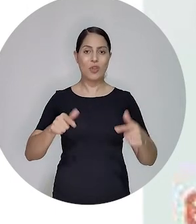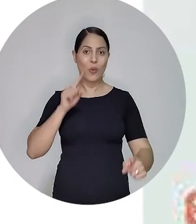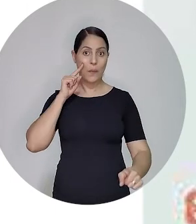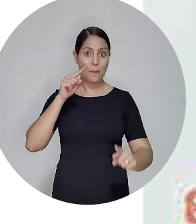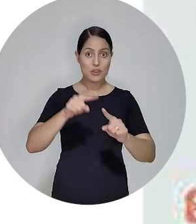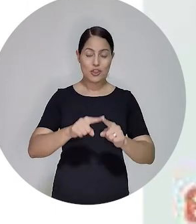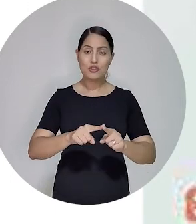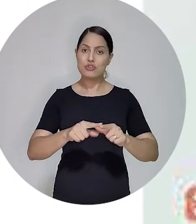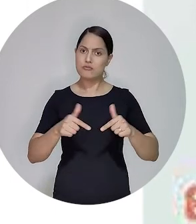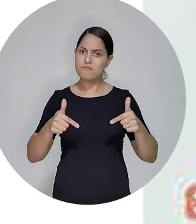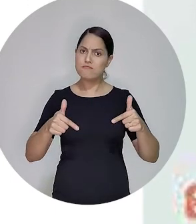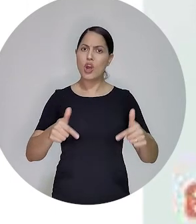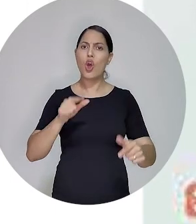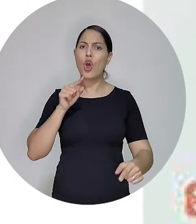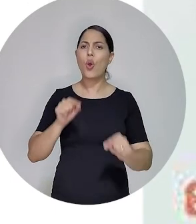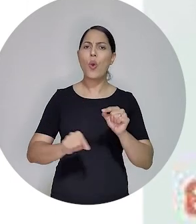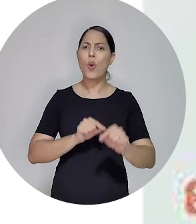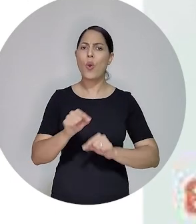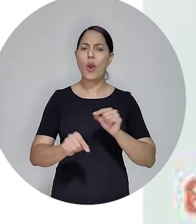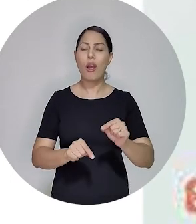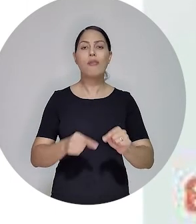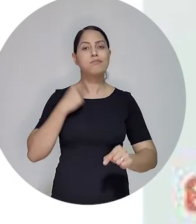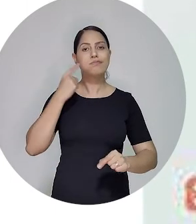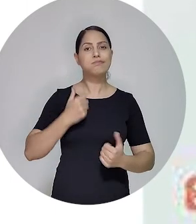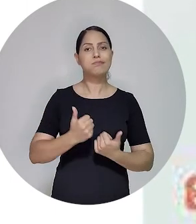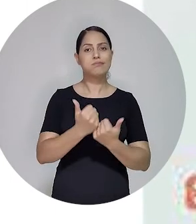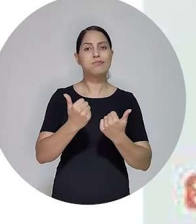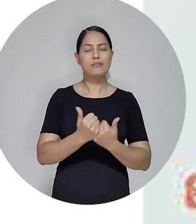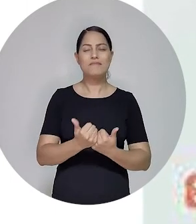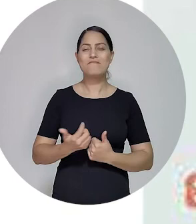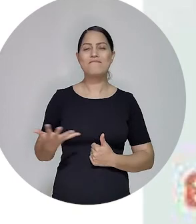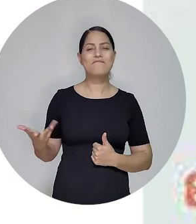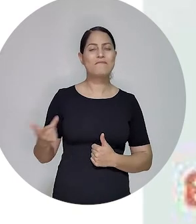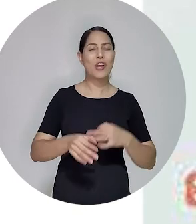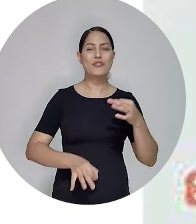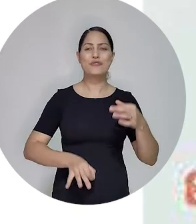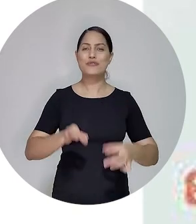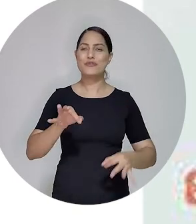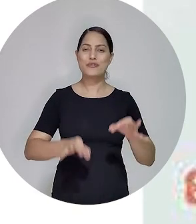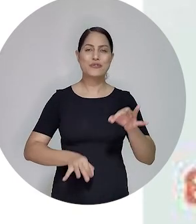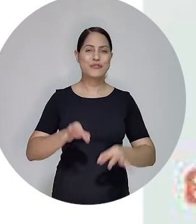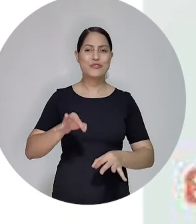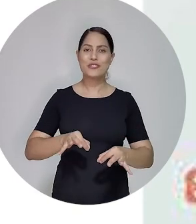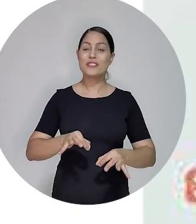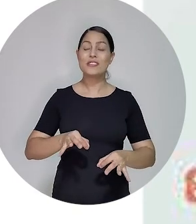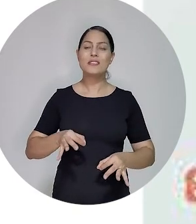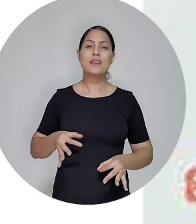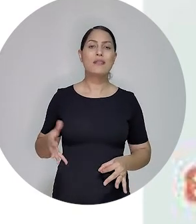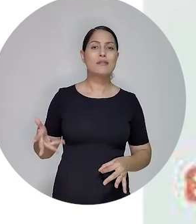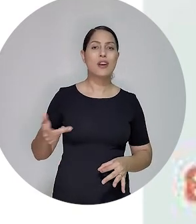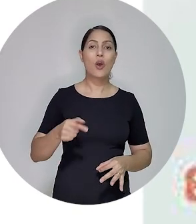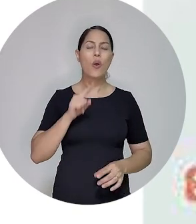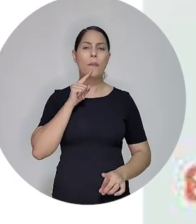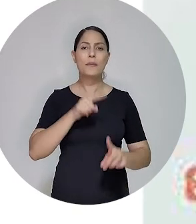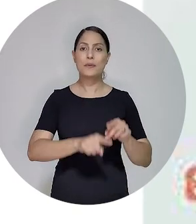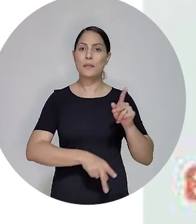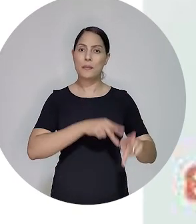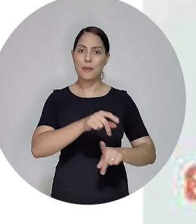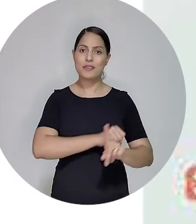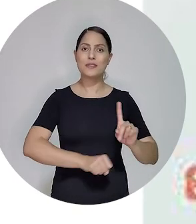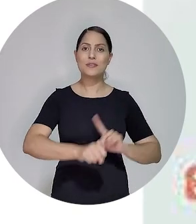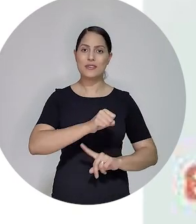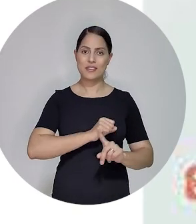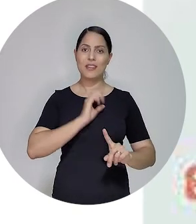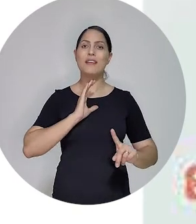coletivo e atenta aos anseios da classe, trabalhar em prol da advocacia, função essencial para a justiça, mas também em benefício